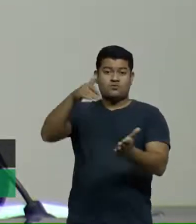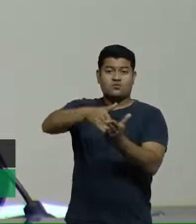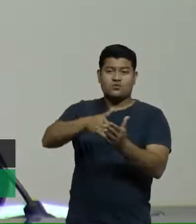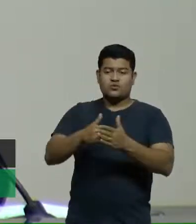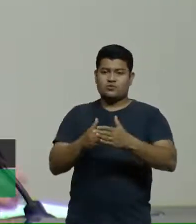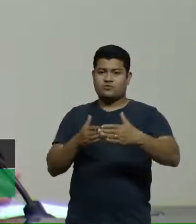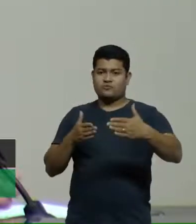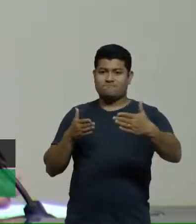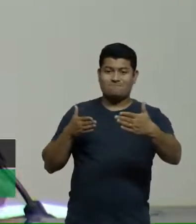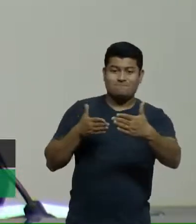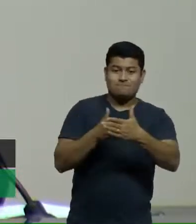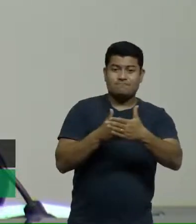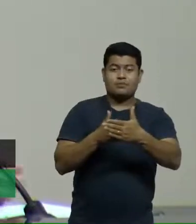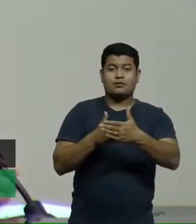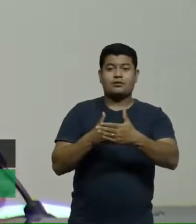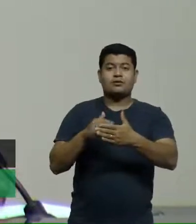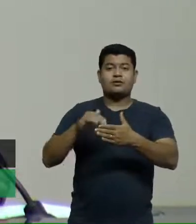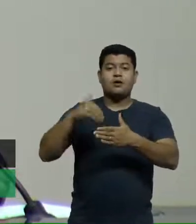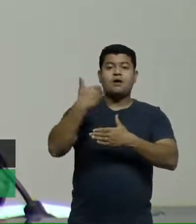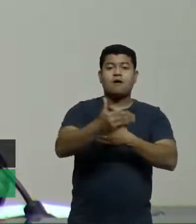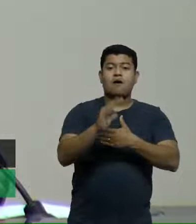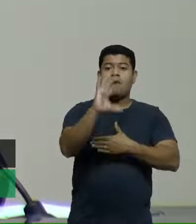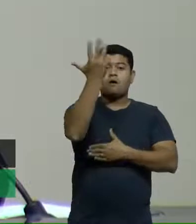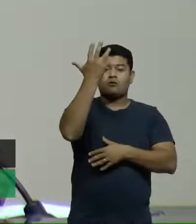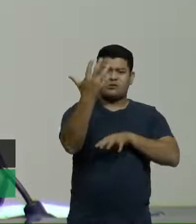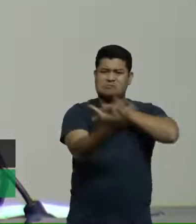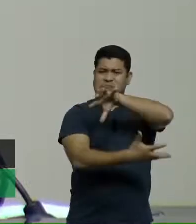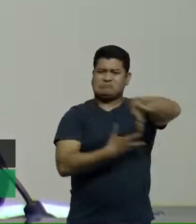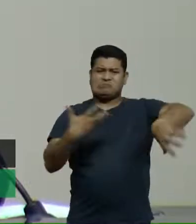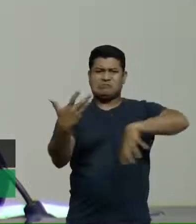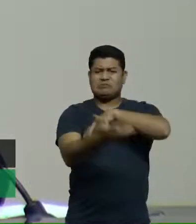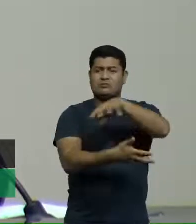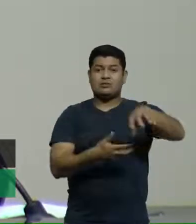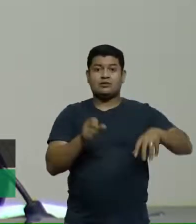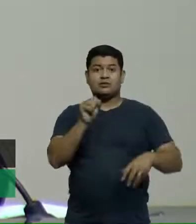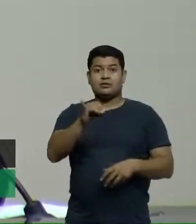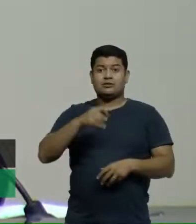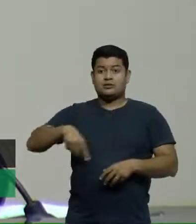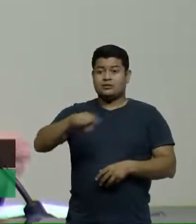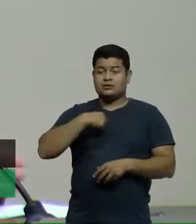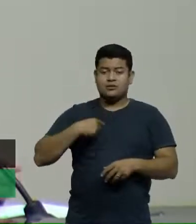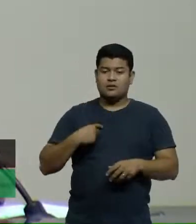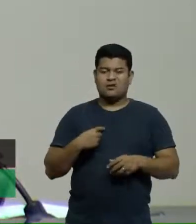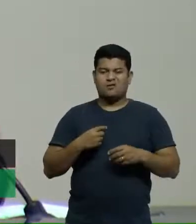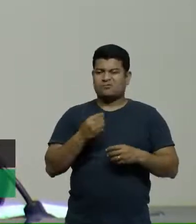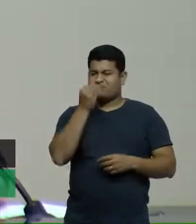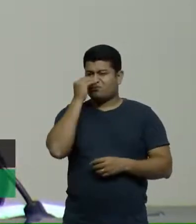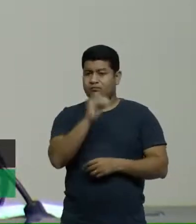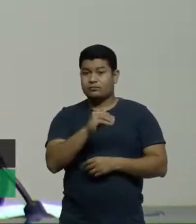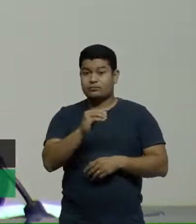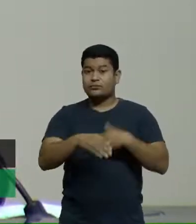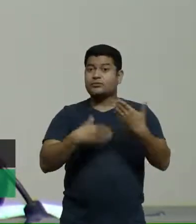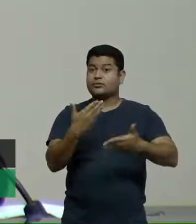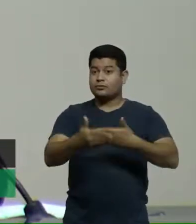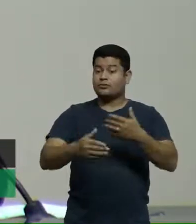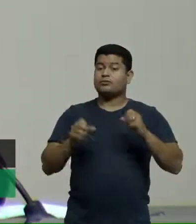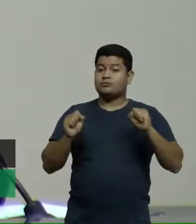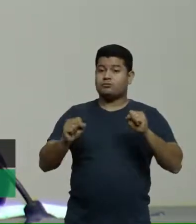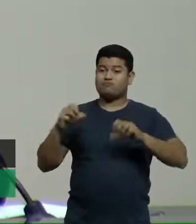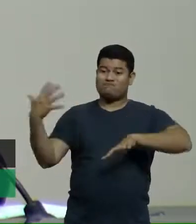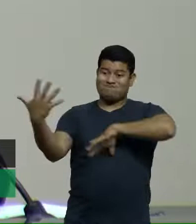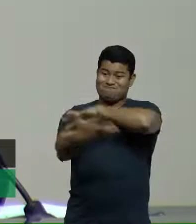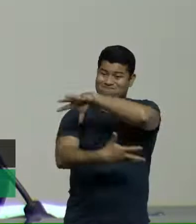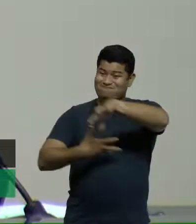desacreditarmos a segurança, as polícias, nós vamos para o caos social. É a grande barreira antes